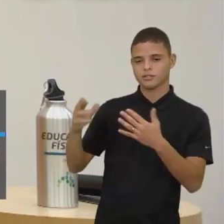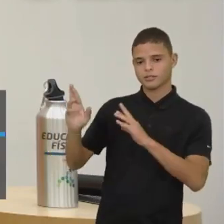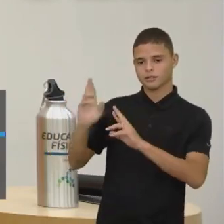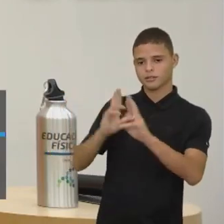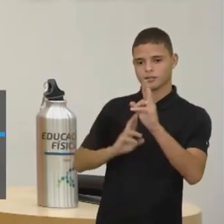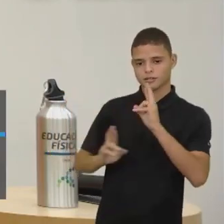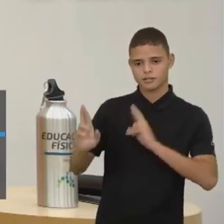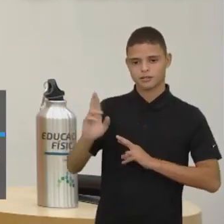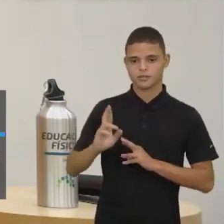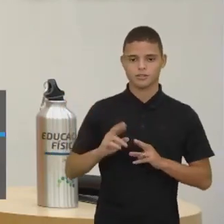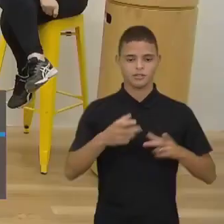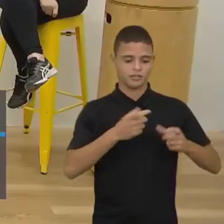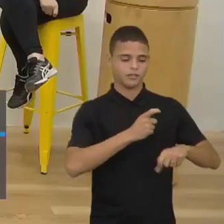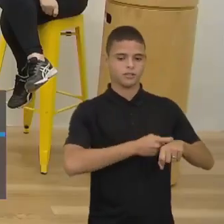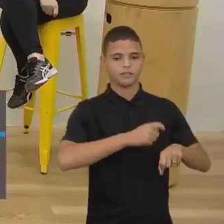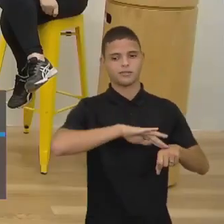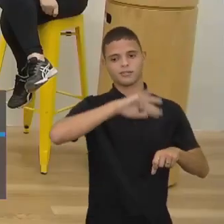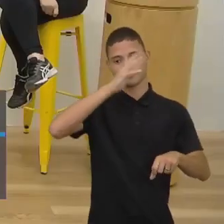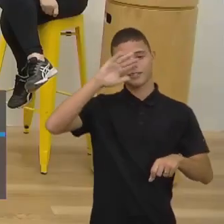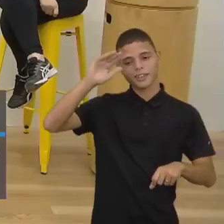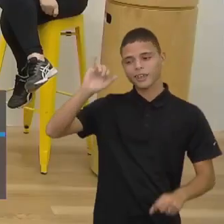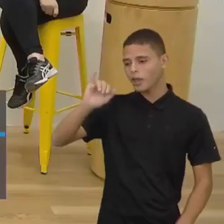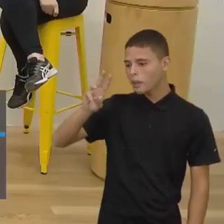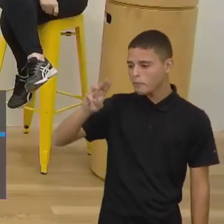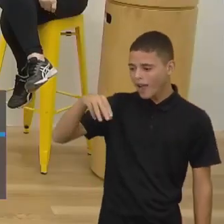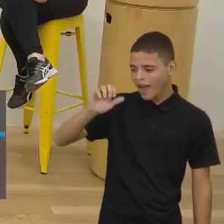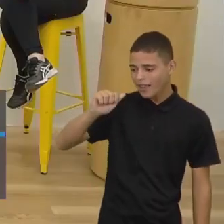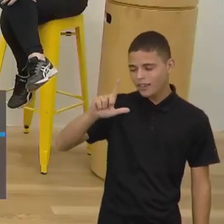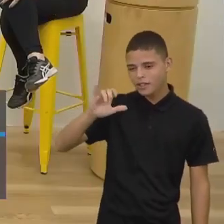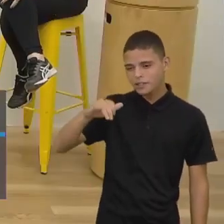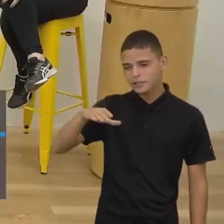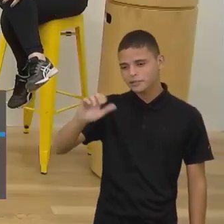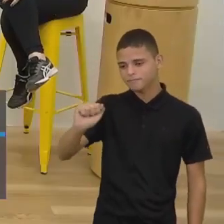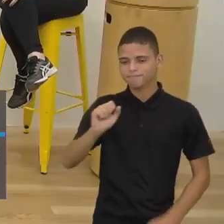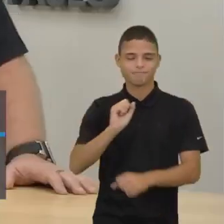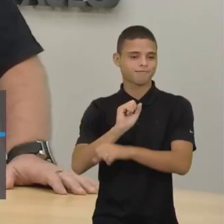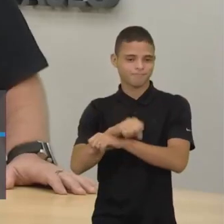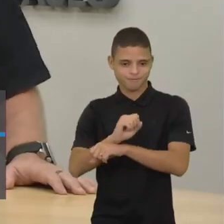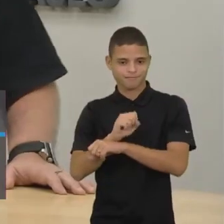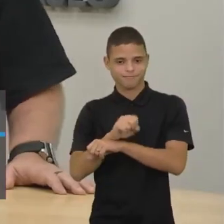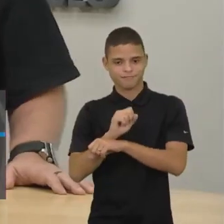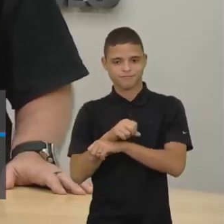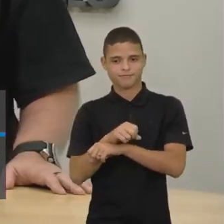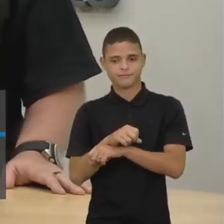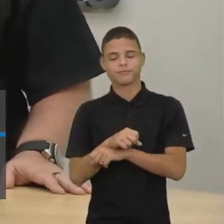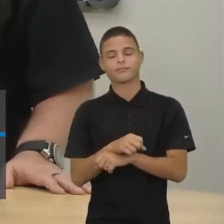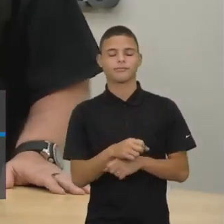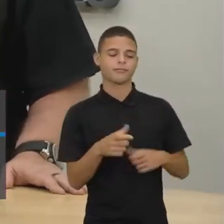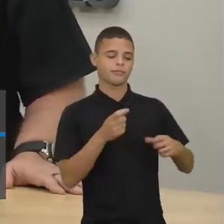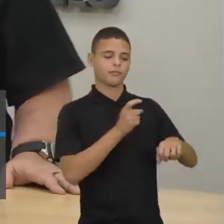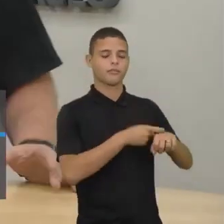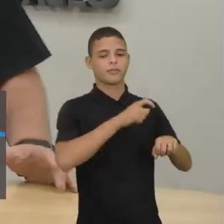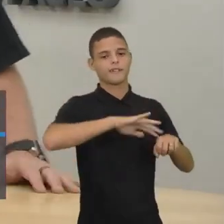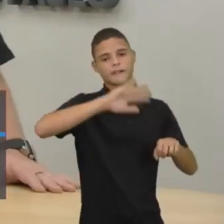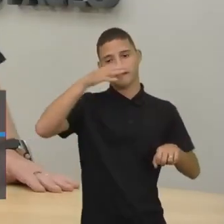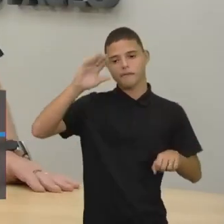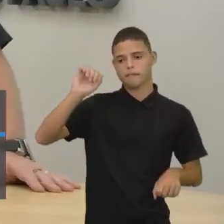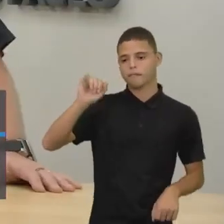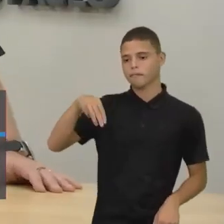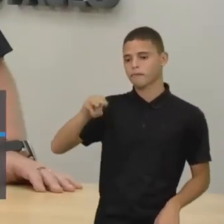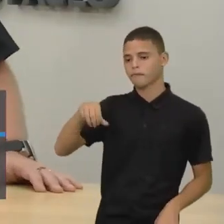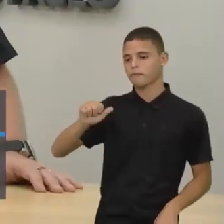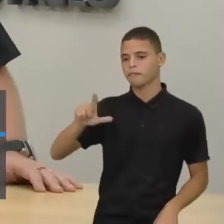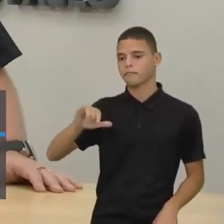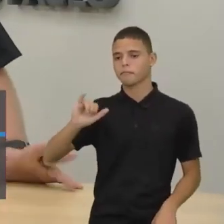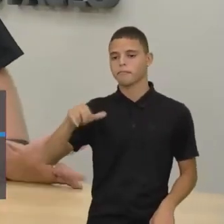Cordilheira do Himalaia. Isso, muito bom, parabéns, é isso aí. Fica na Cordilheira do Himalaia. Então,